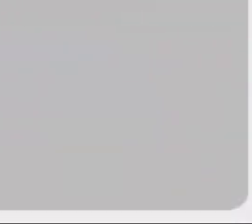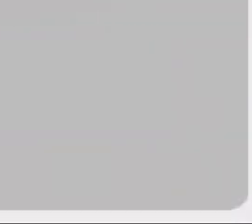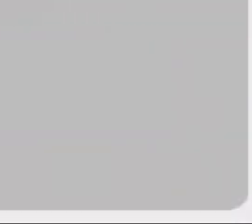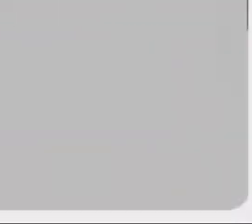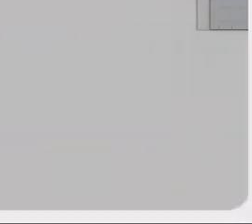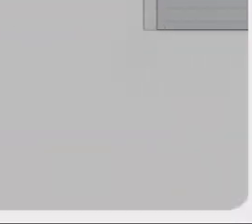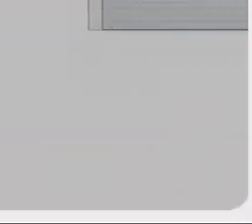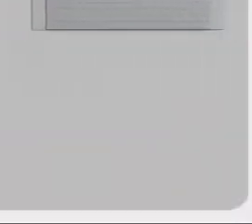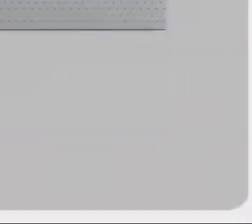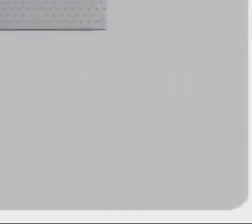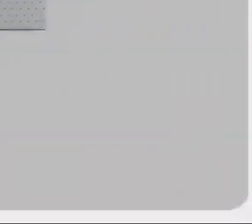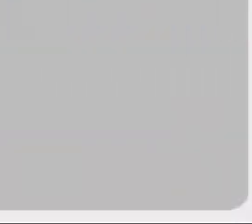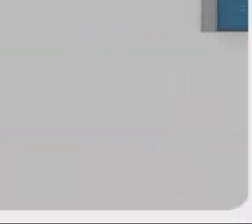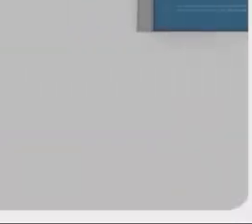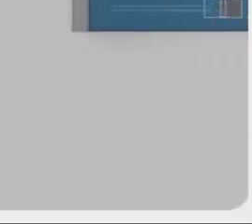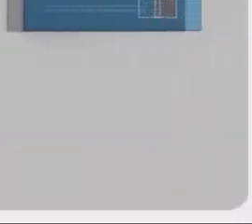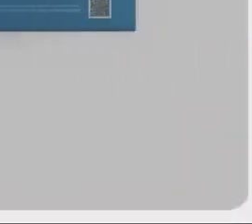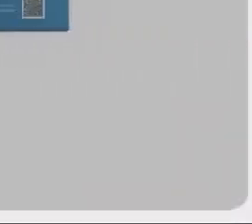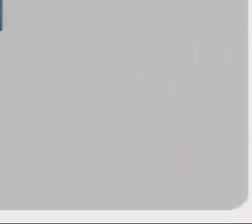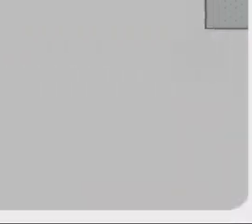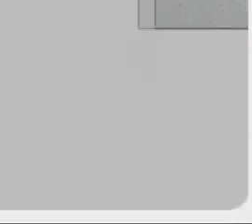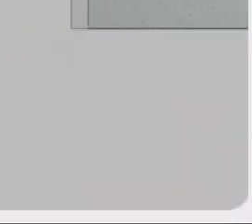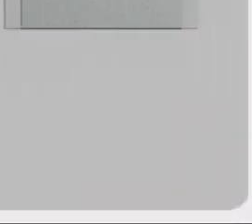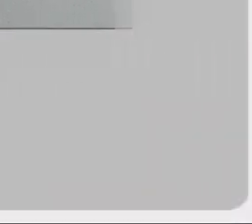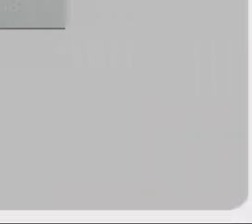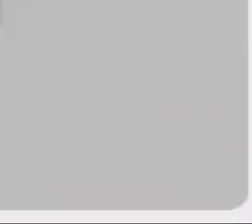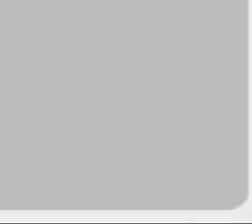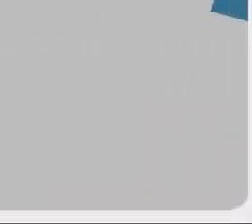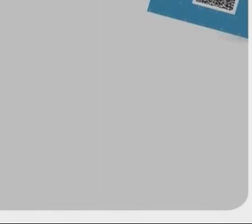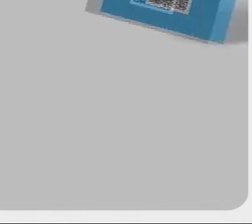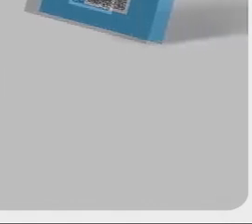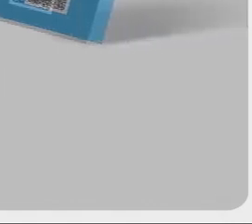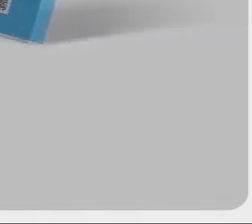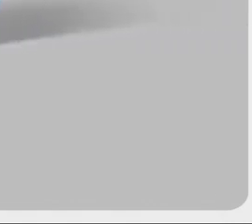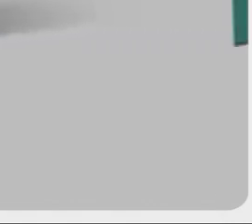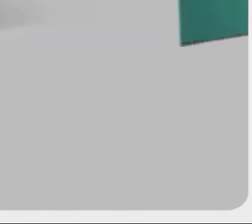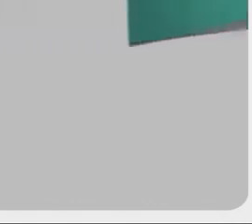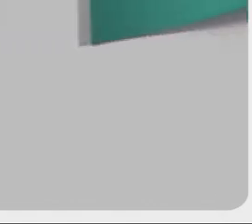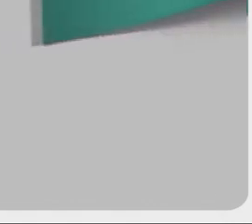é assim que fortalecemos a nossa identidade e construímos a nossa marca.